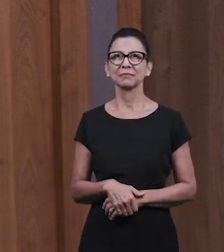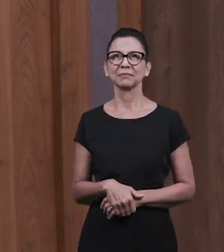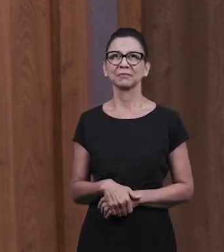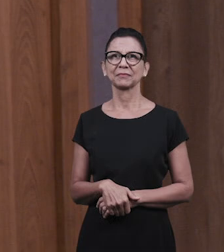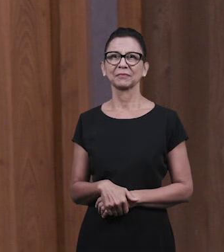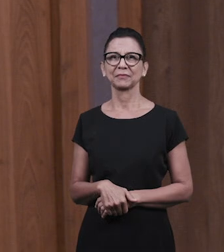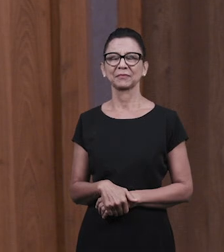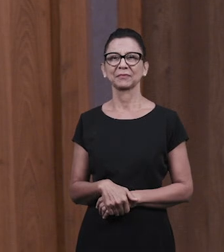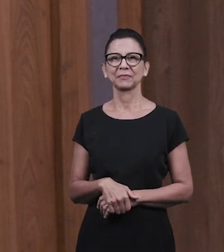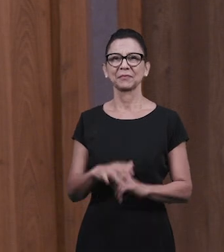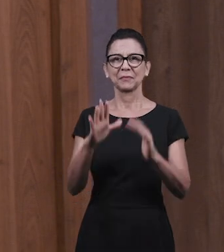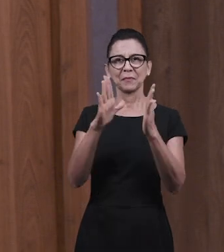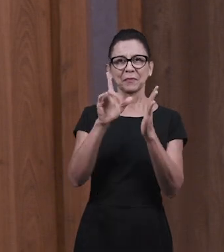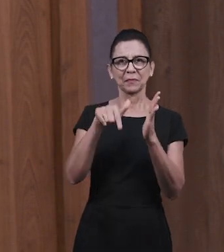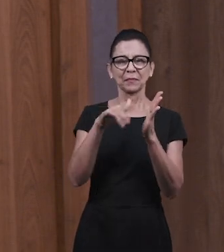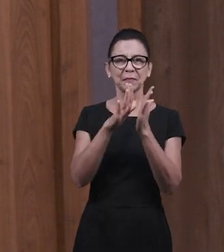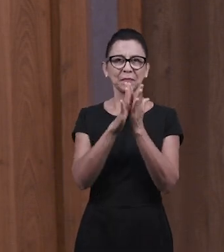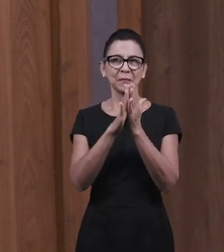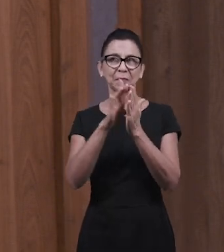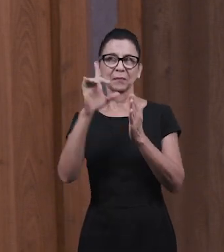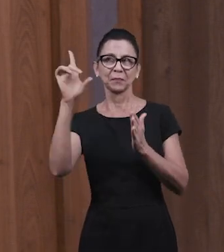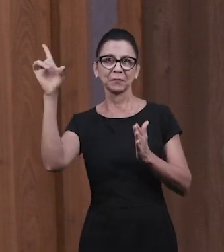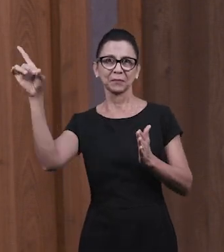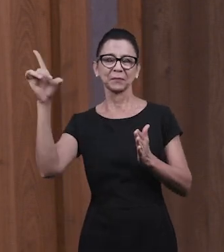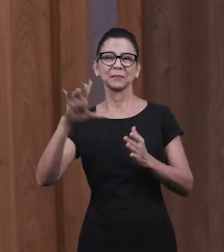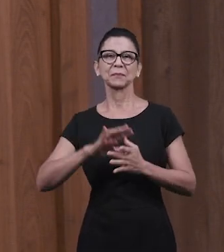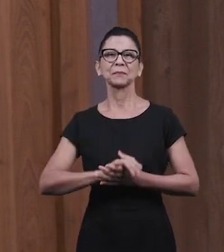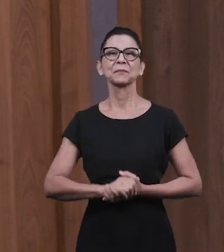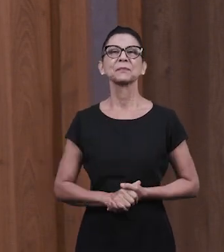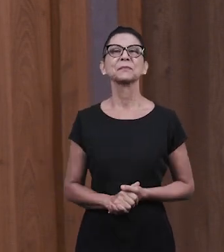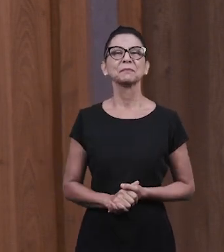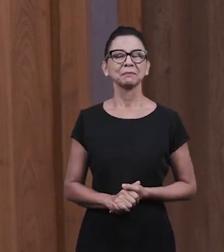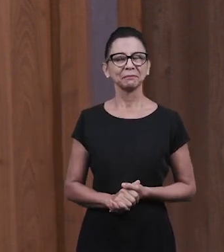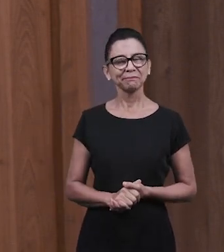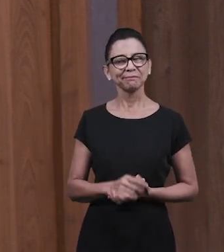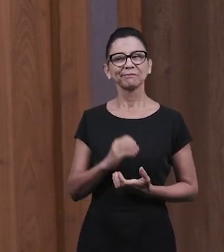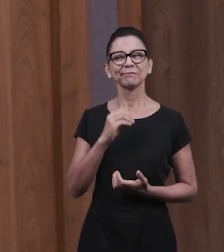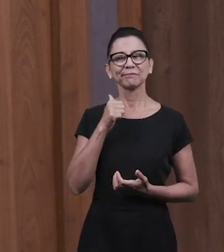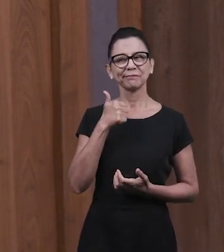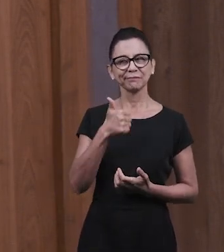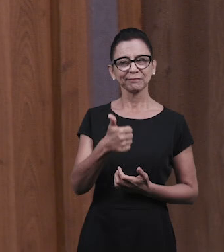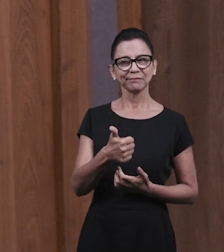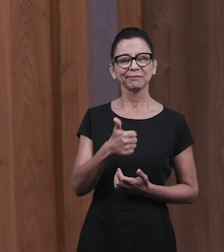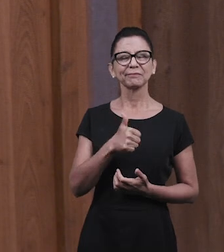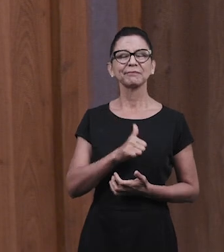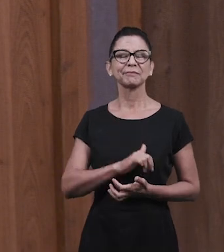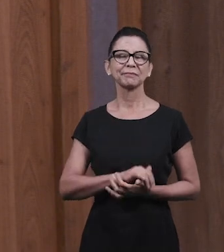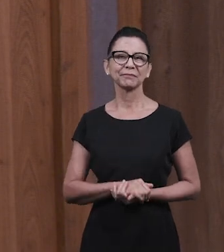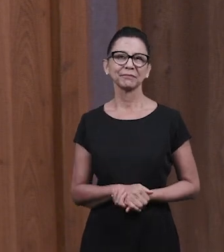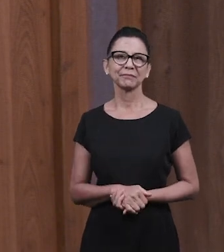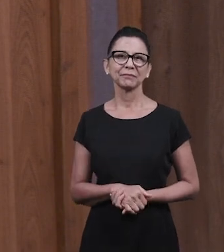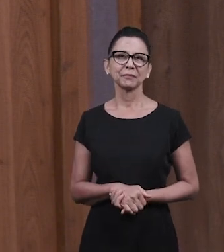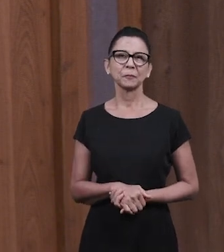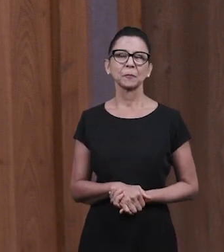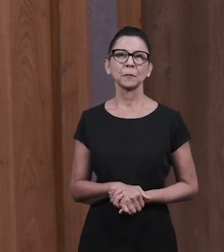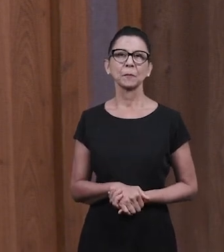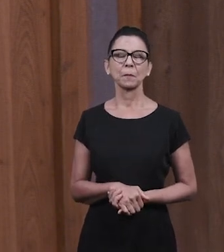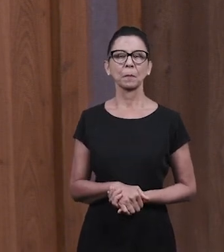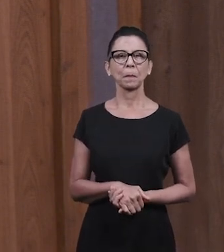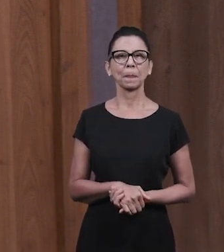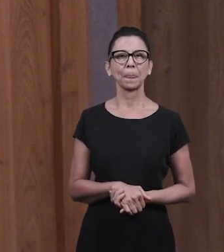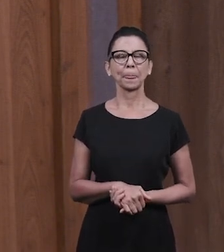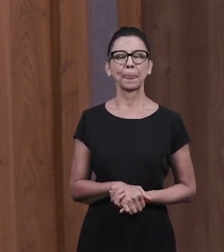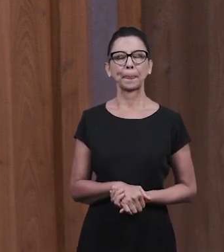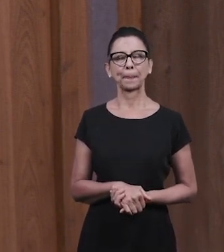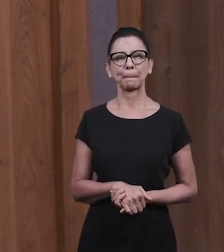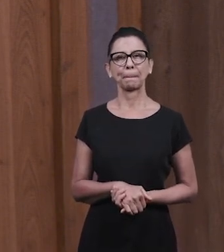com a palavra de Deus. A semente é a palavra de Deus. Muito bem colocado na sua resposta.